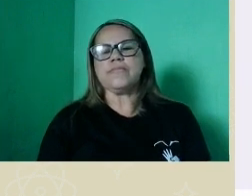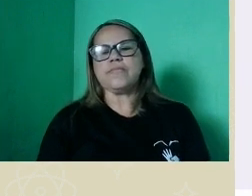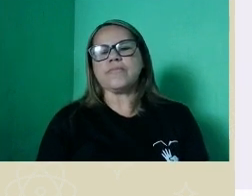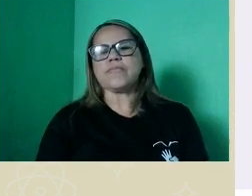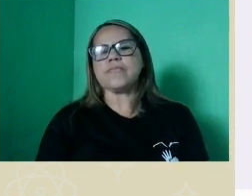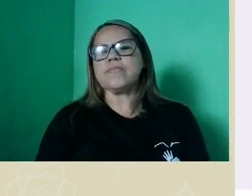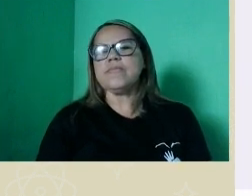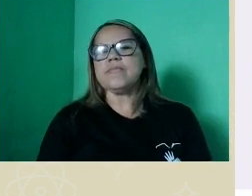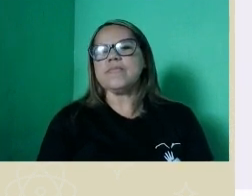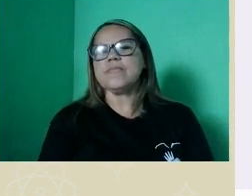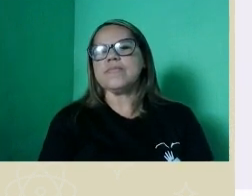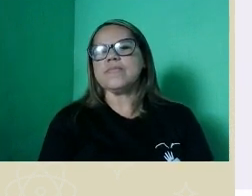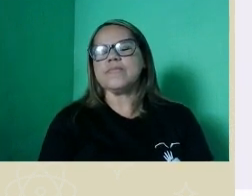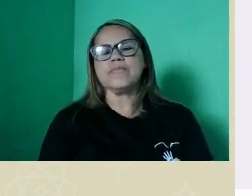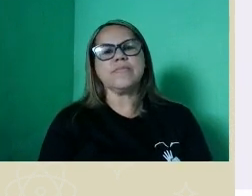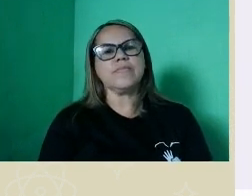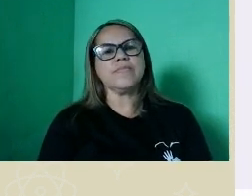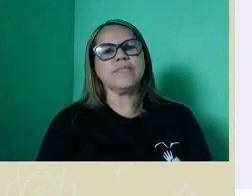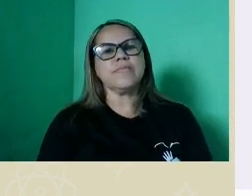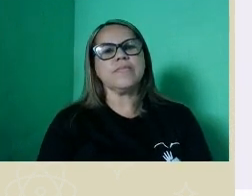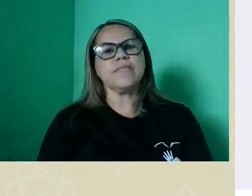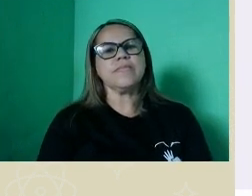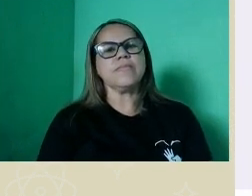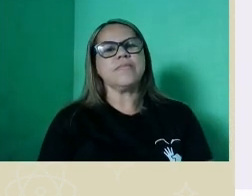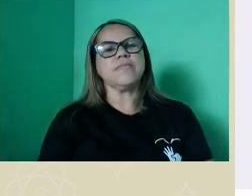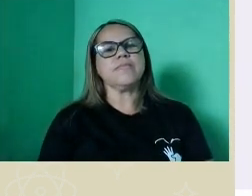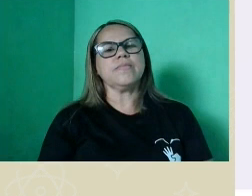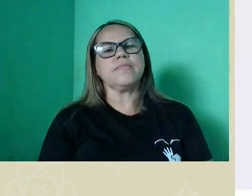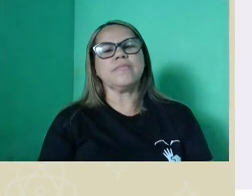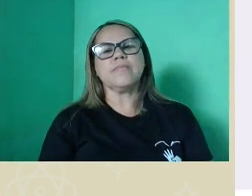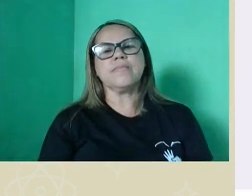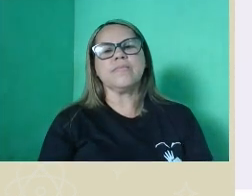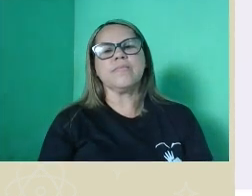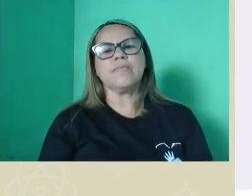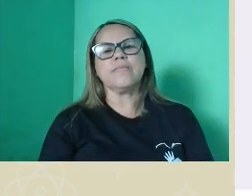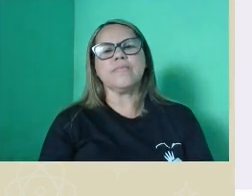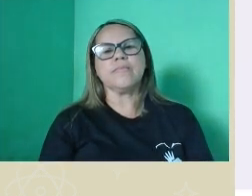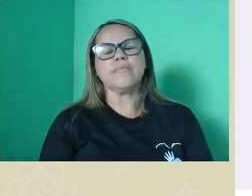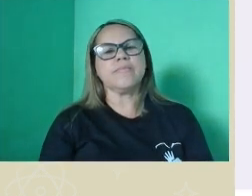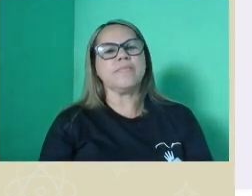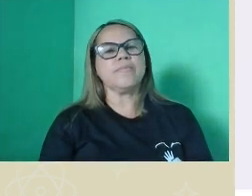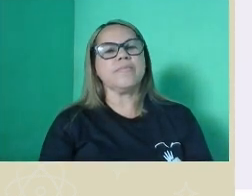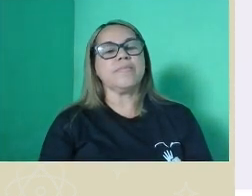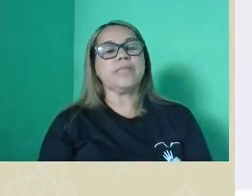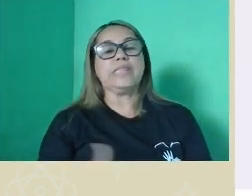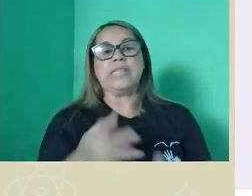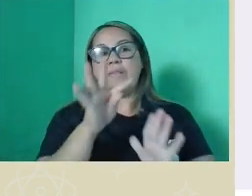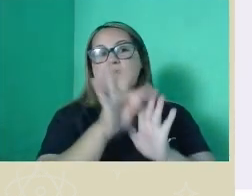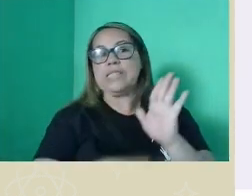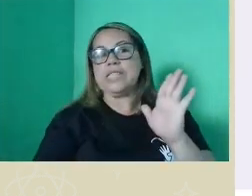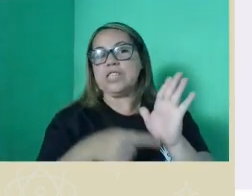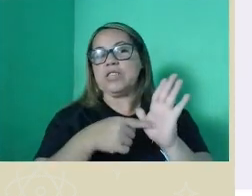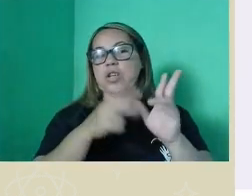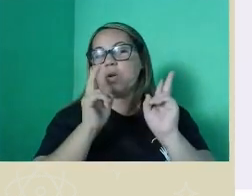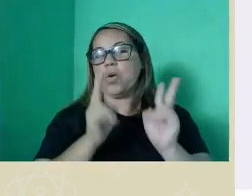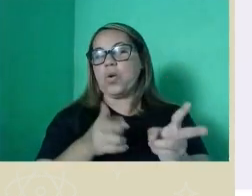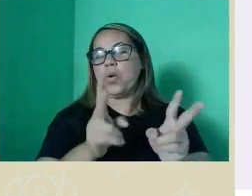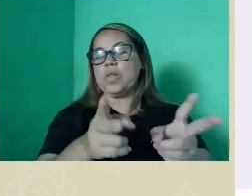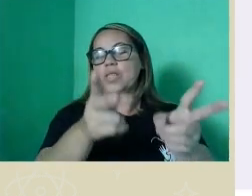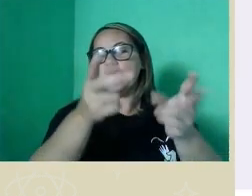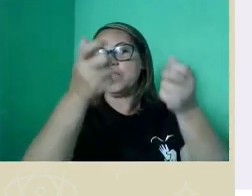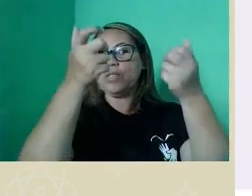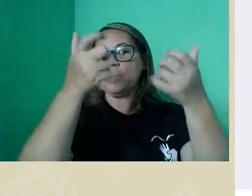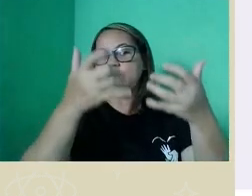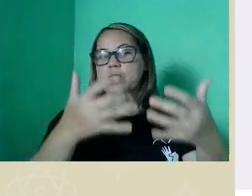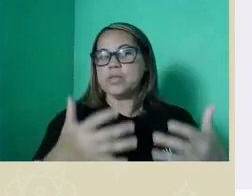contas individuales que representam as personalidades anti-vacunas prominentes o texto aqui continua fazendo